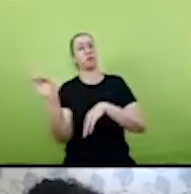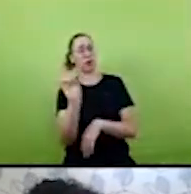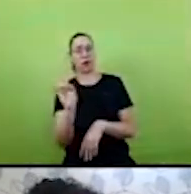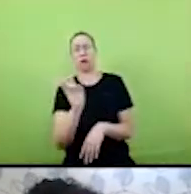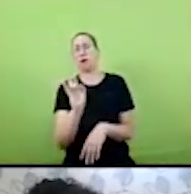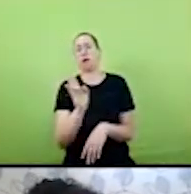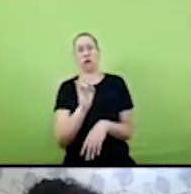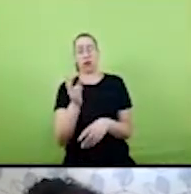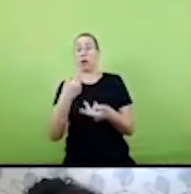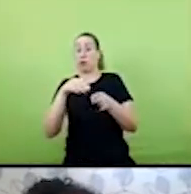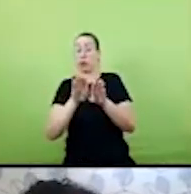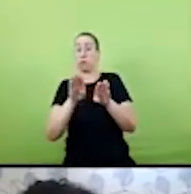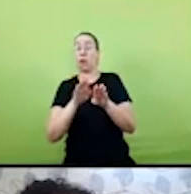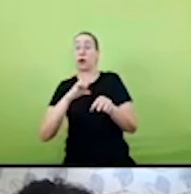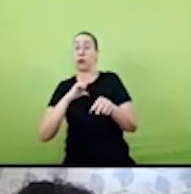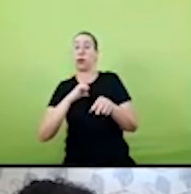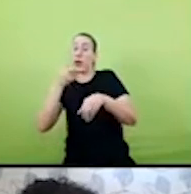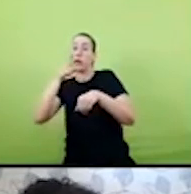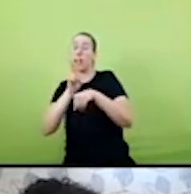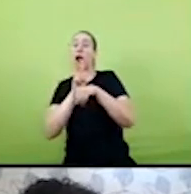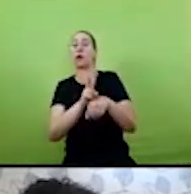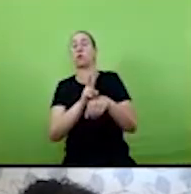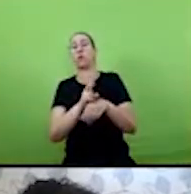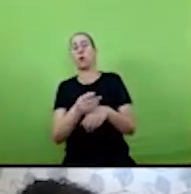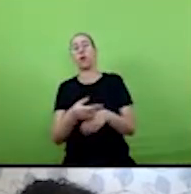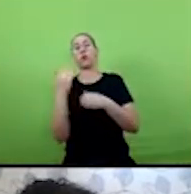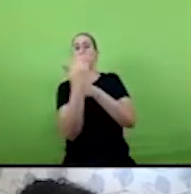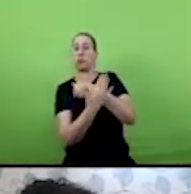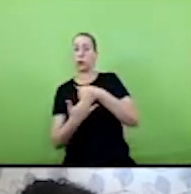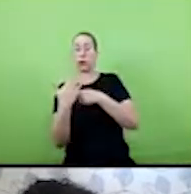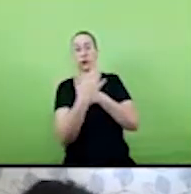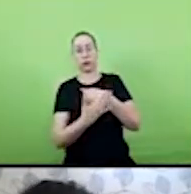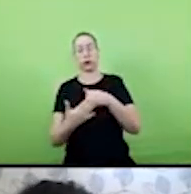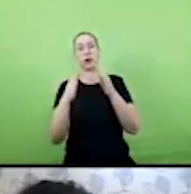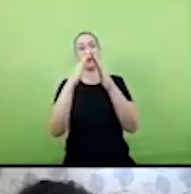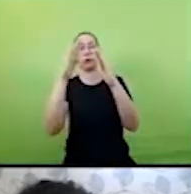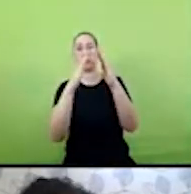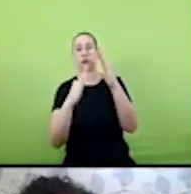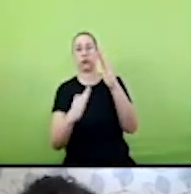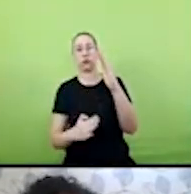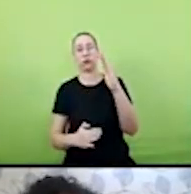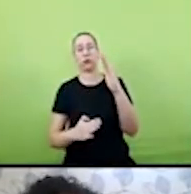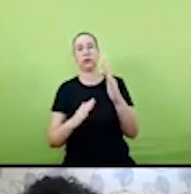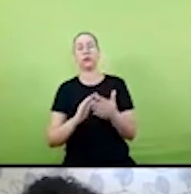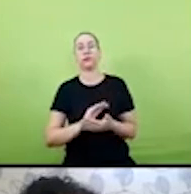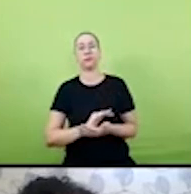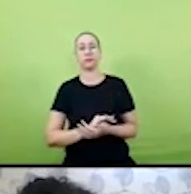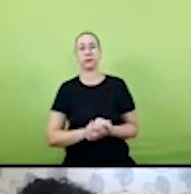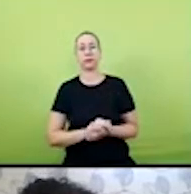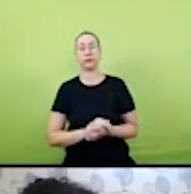também é atendida, né, pela Lei Maria da Penha, na Casa da Mulher Brasileira. E a questão da